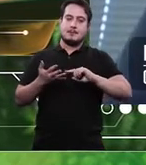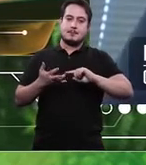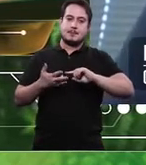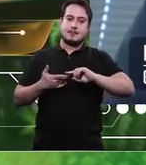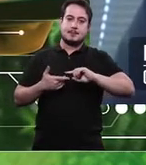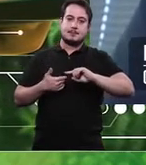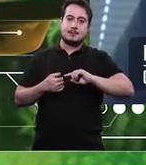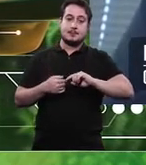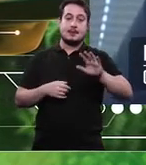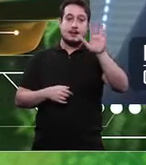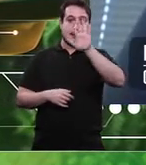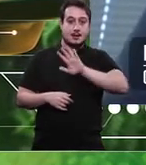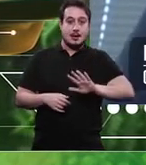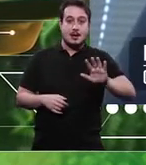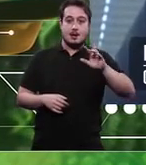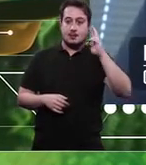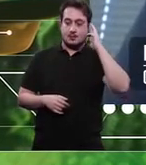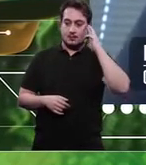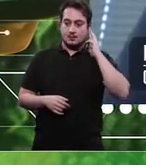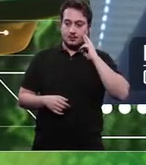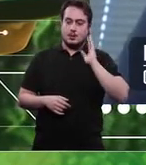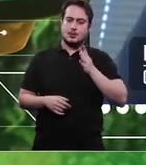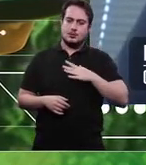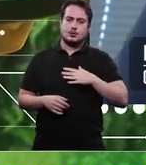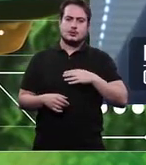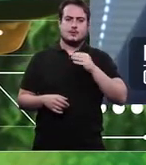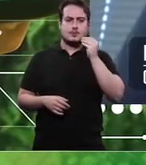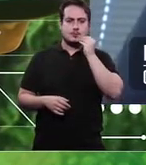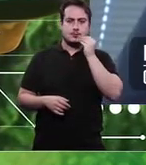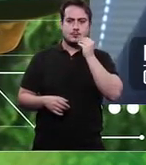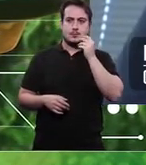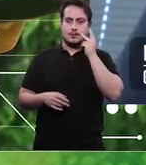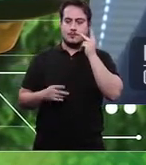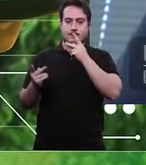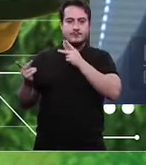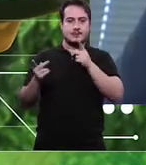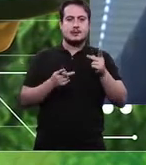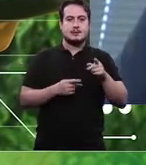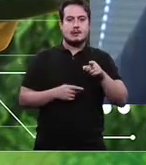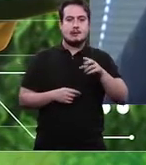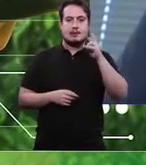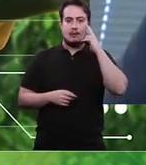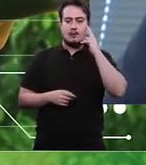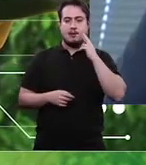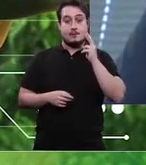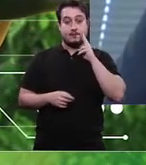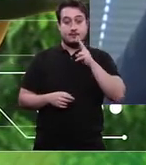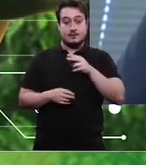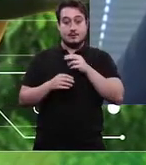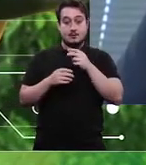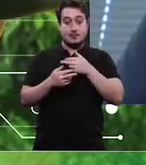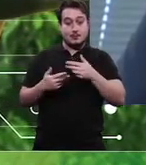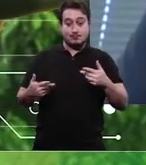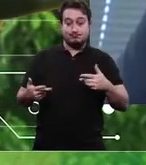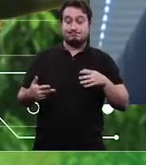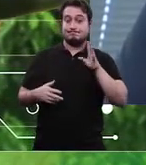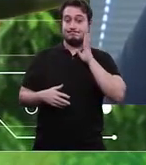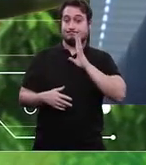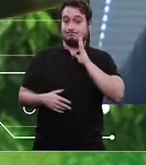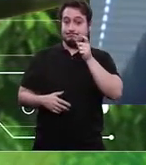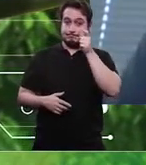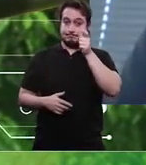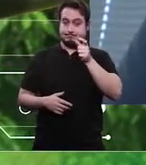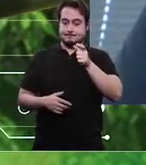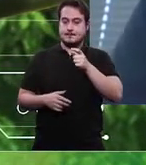potencialidades da região. Como eu havia mencionado, já tive a oportunidade de visitá-los aí e vi coisas muito interessantes. Uma região